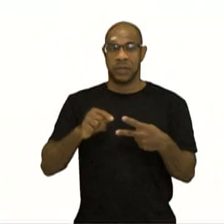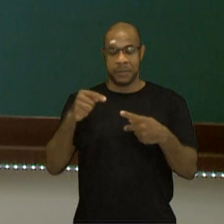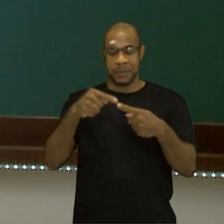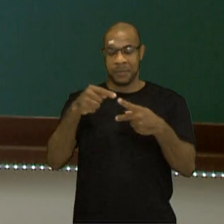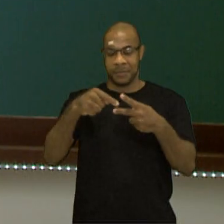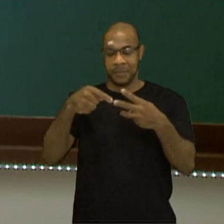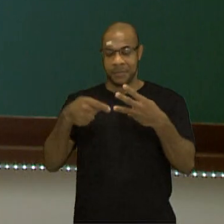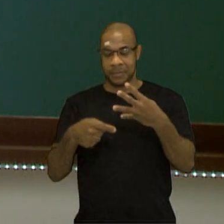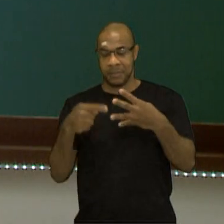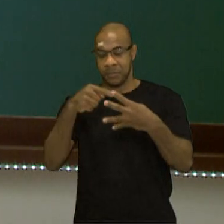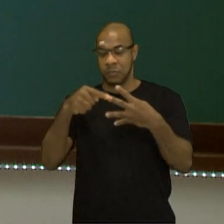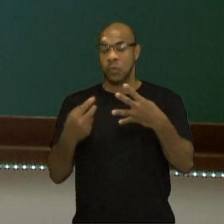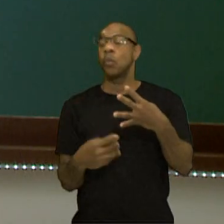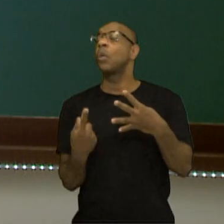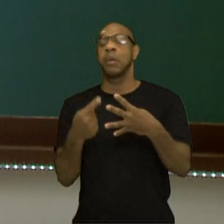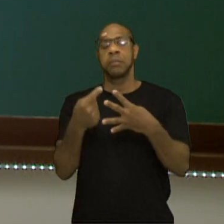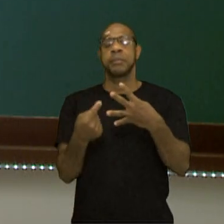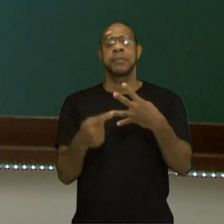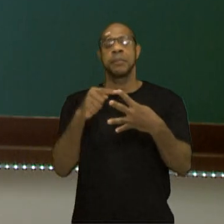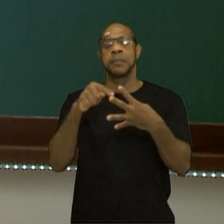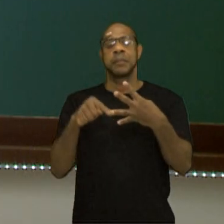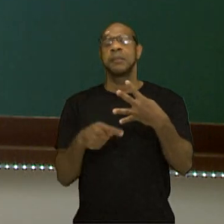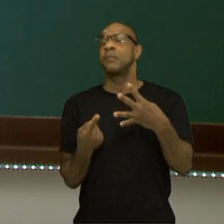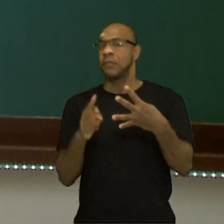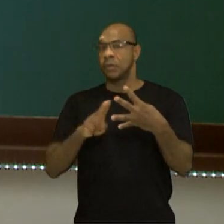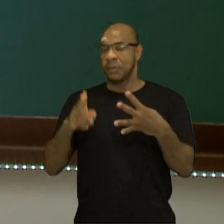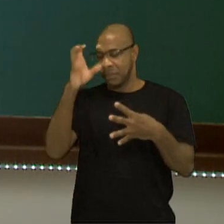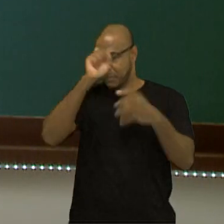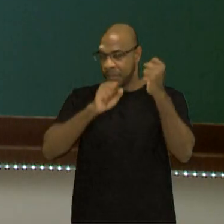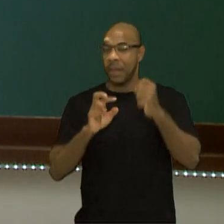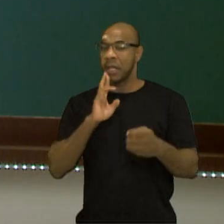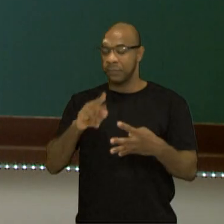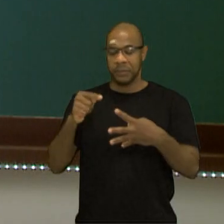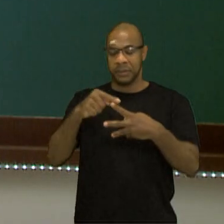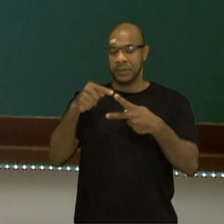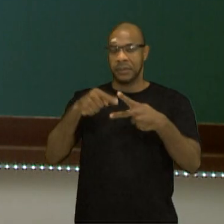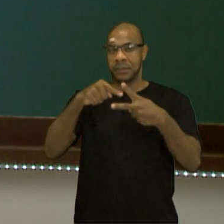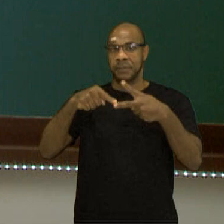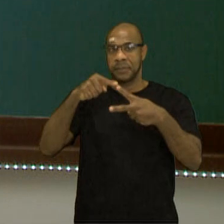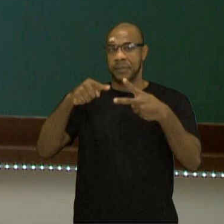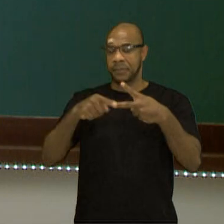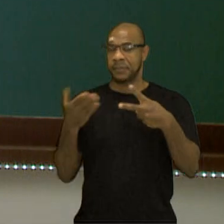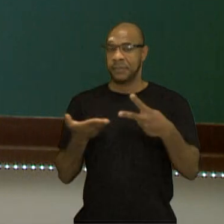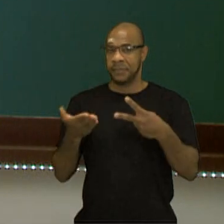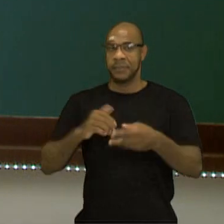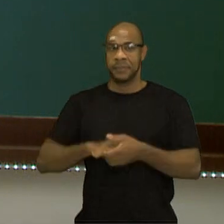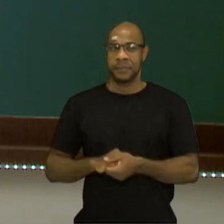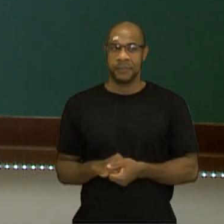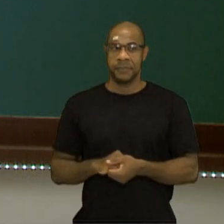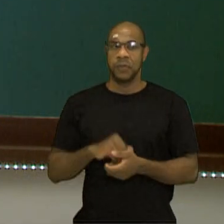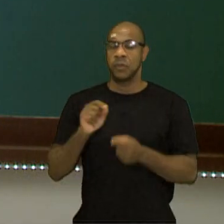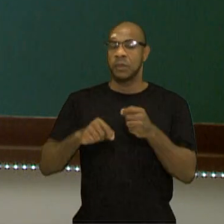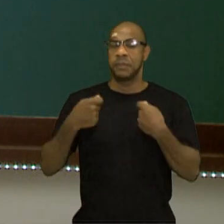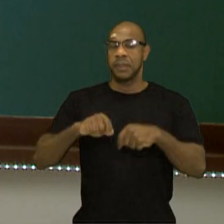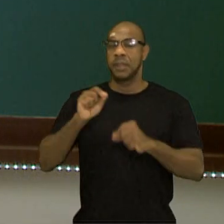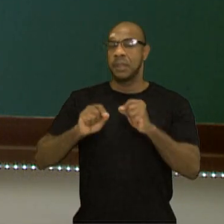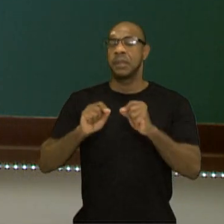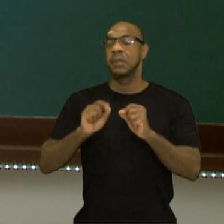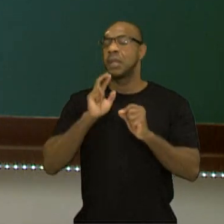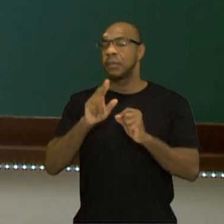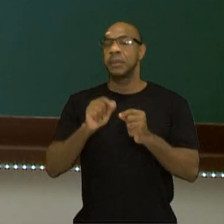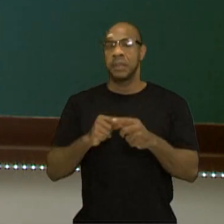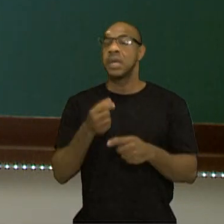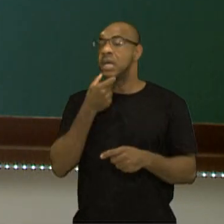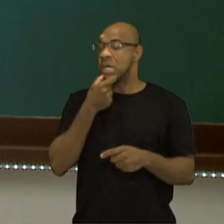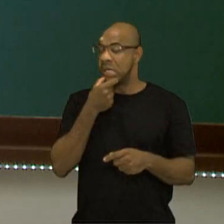uma dessas expressões que nós acabamos de aprender para responder a essas duas questões. Então, o que você precisa responder